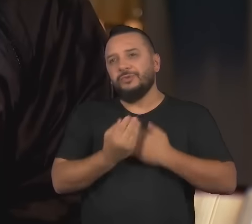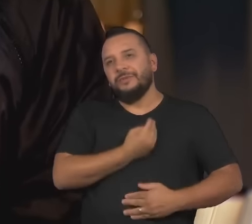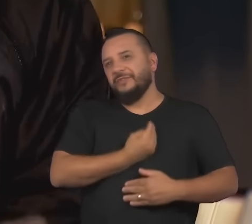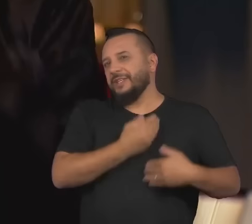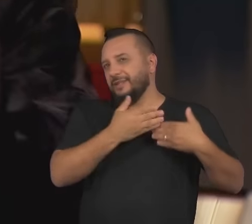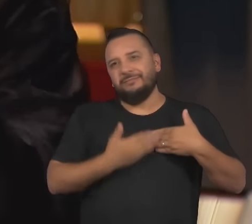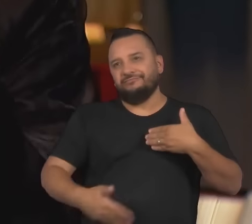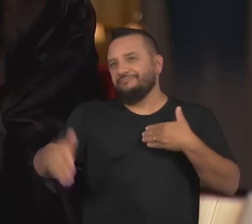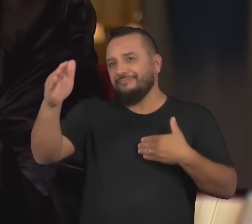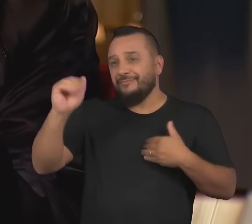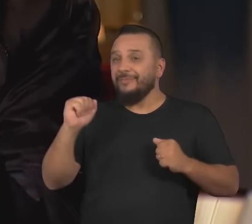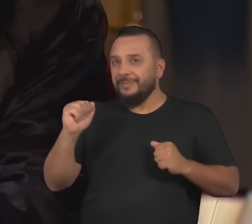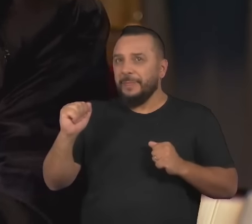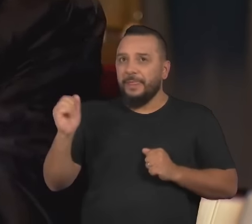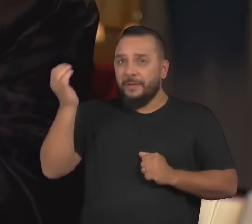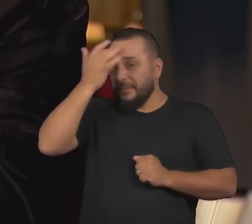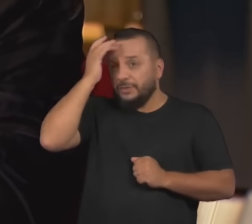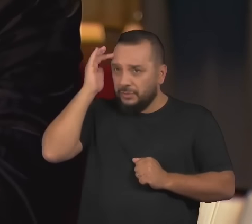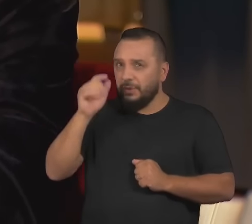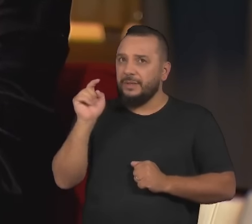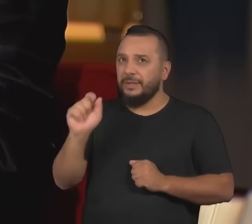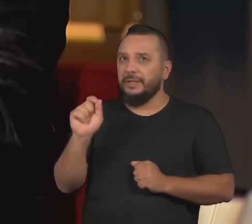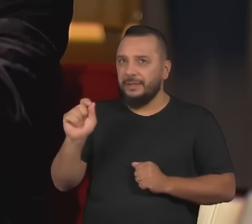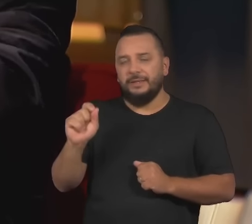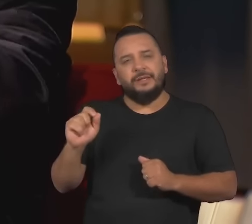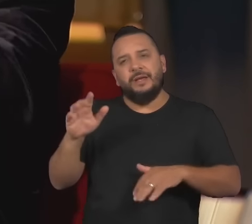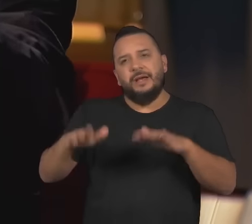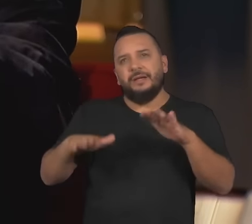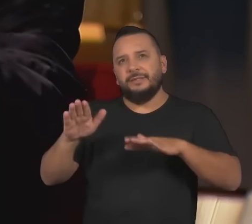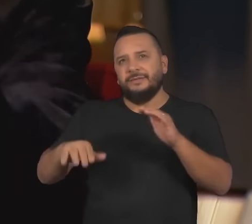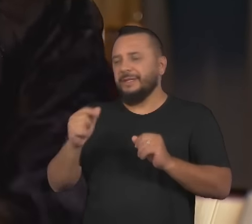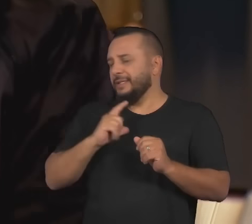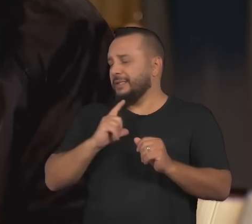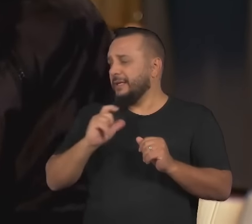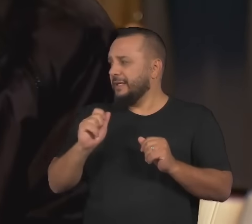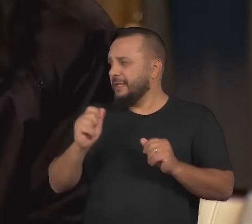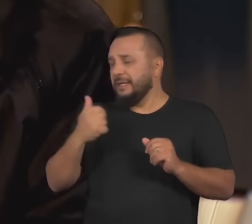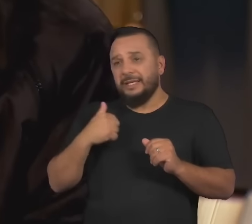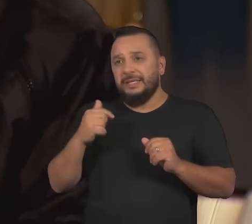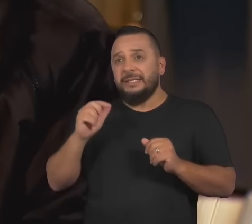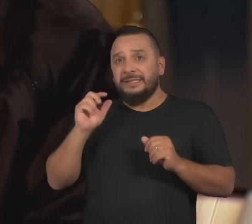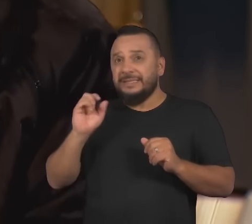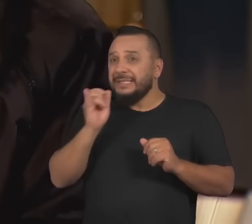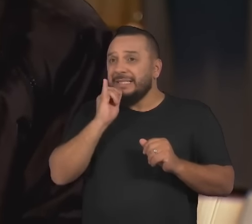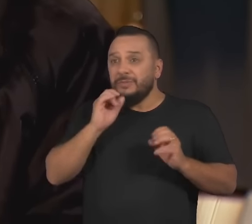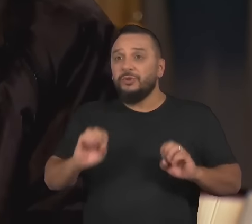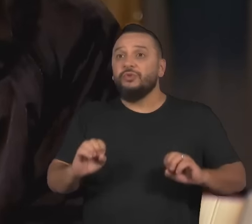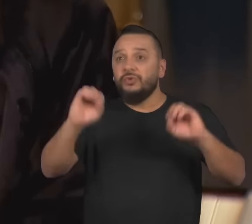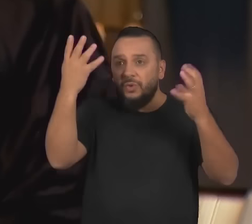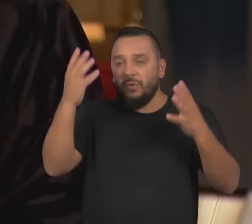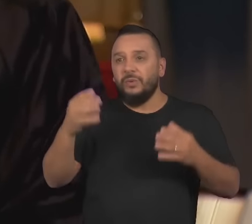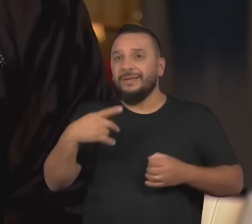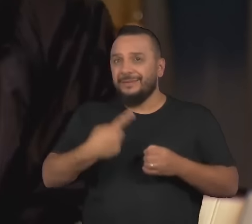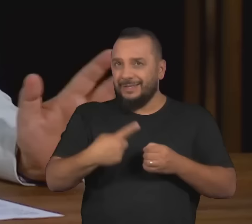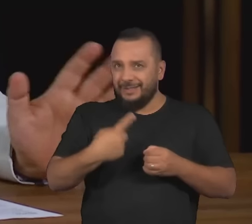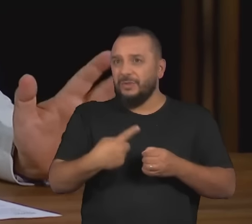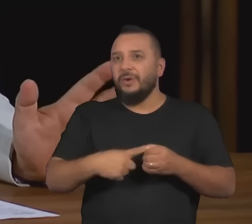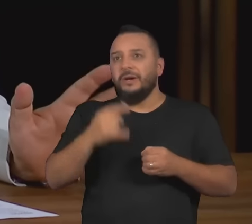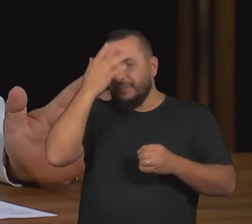vida. Esse sujeito, ele pode estar completamente desligado. Se ele fizer um show no interior, ele